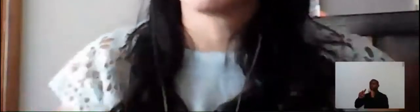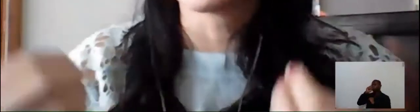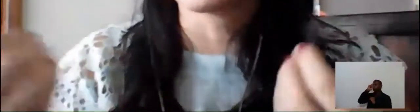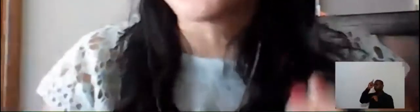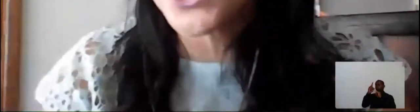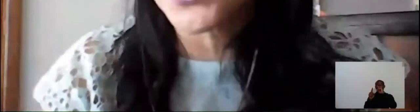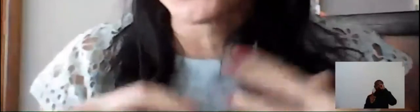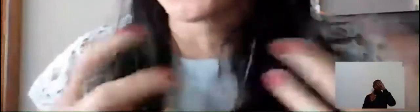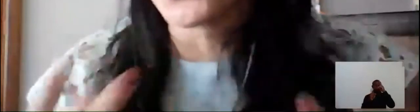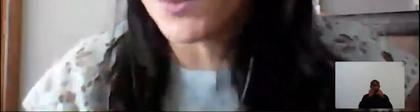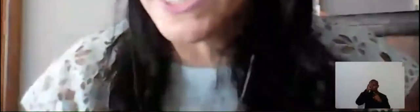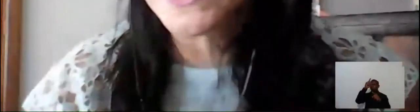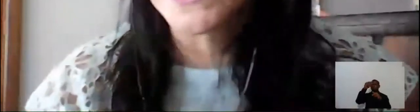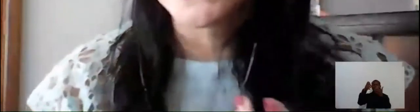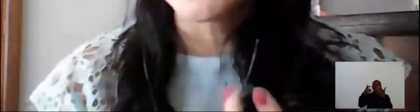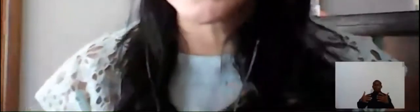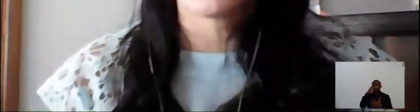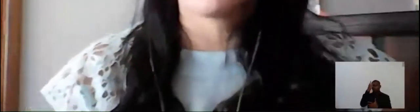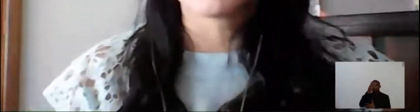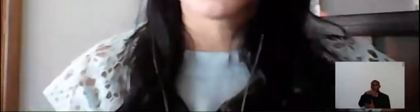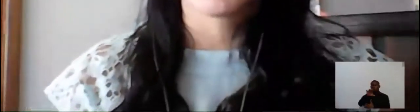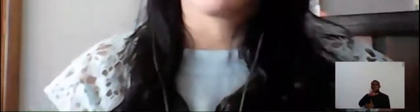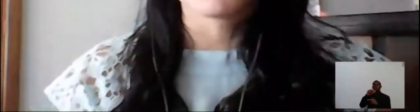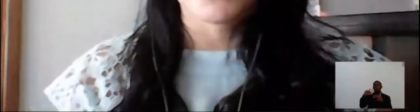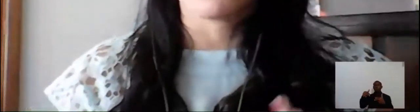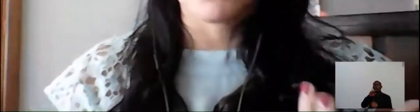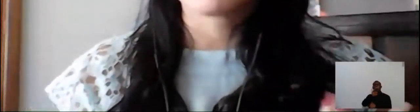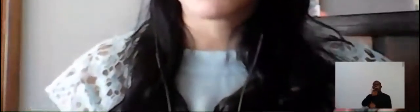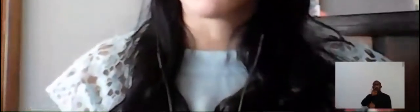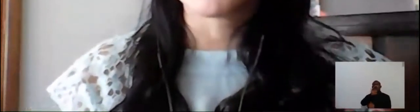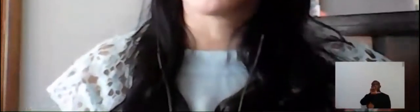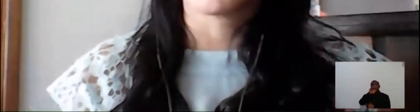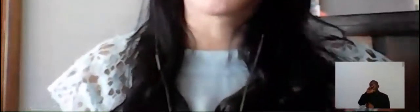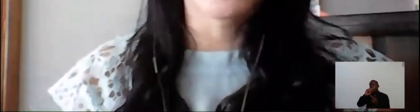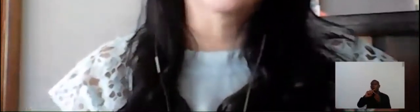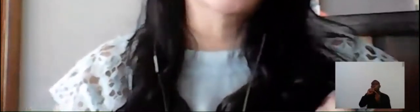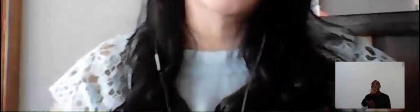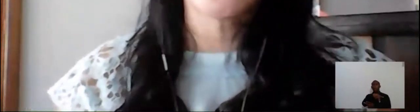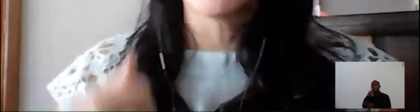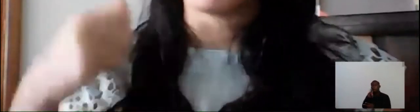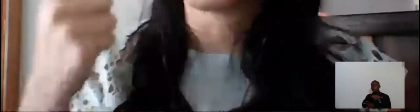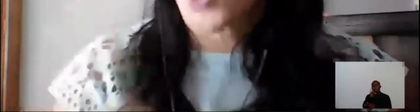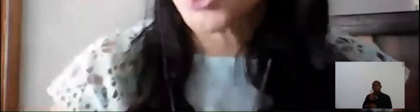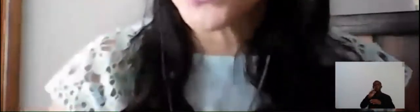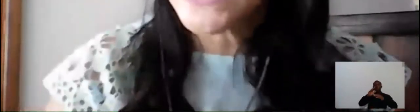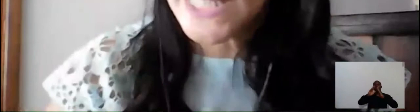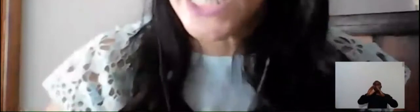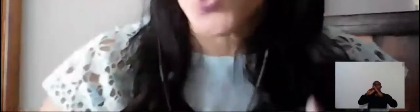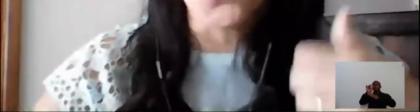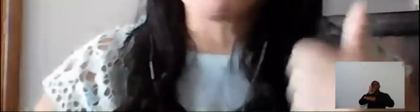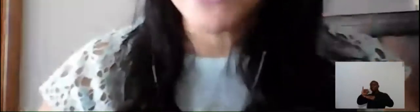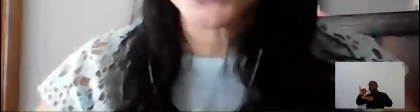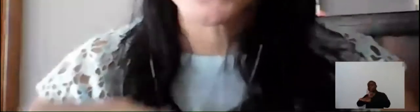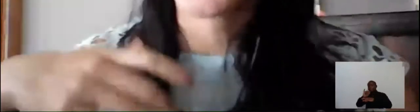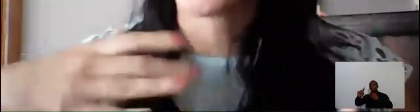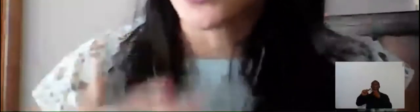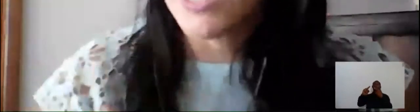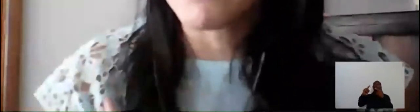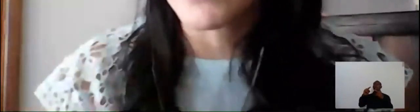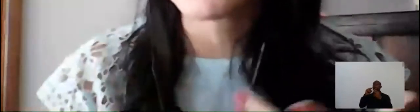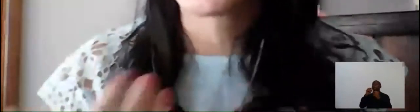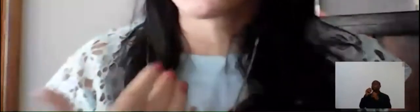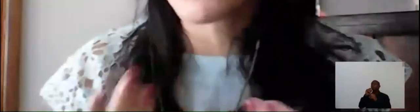professores gravando vídeo, youtubers. Isso é a web 3.0, essa coisa de você conseguir produzir,